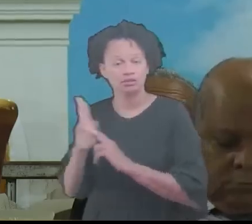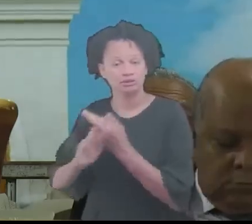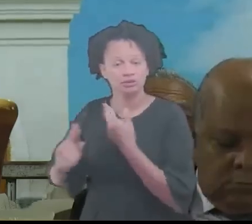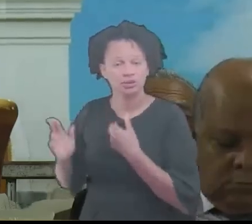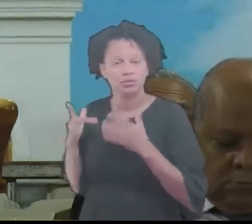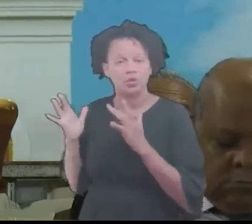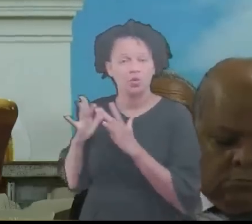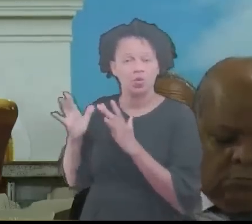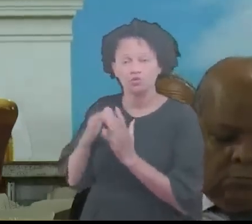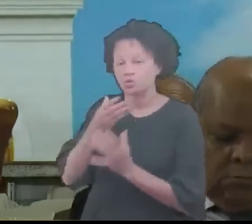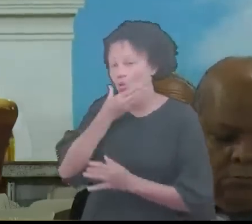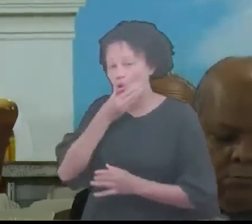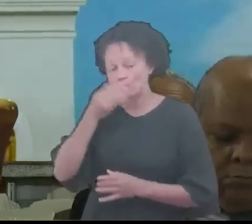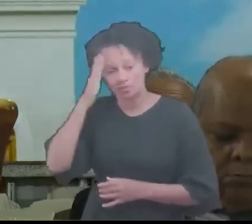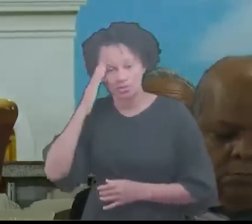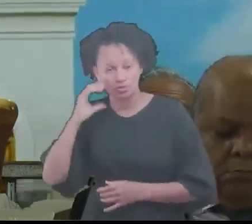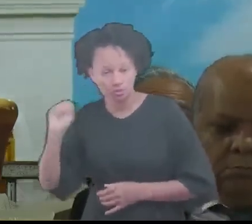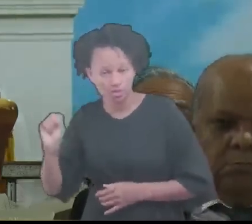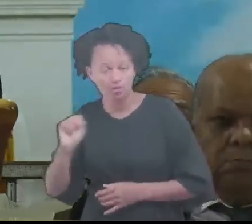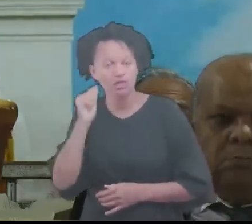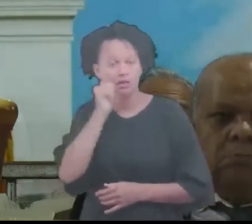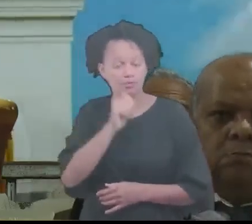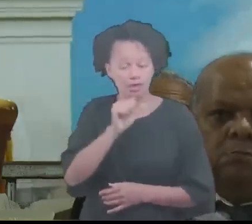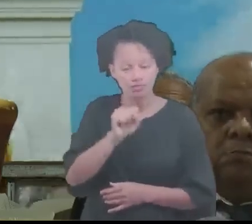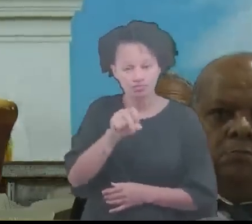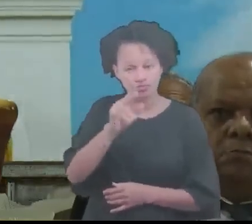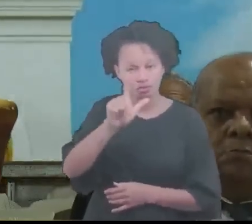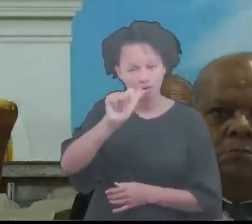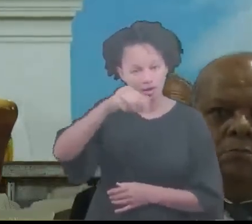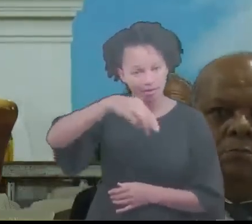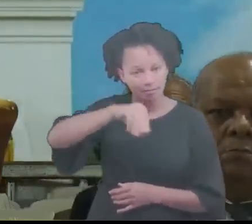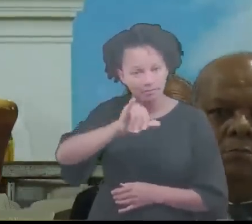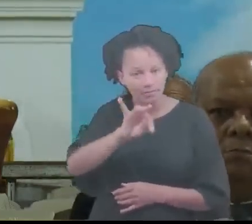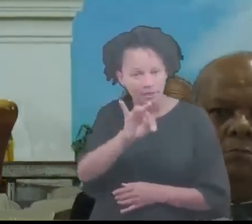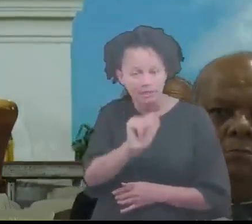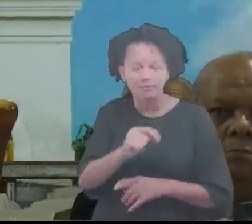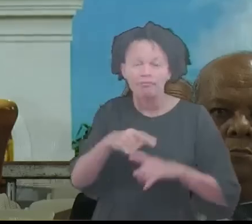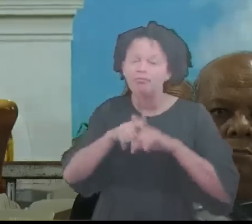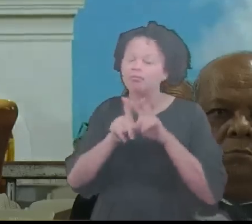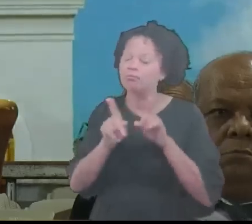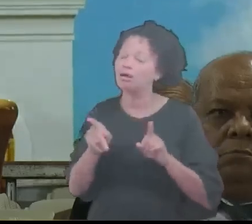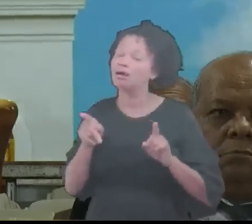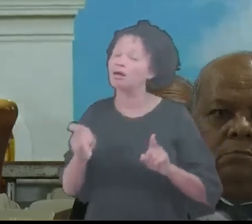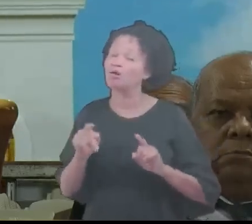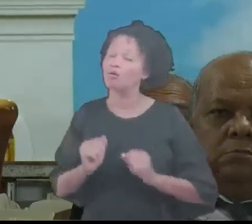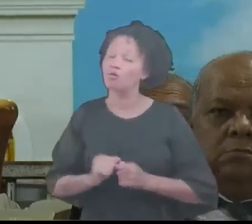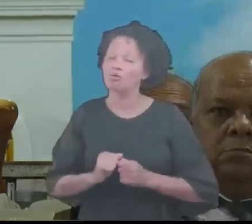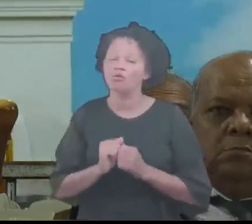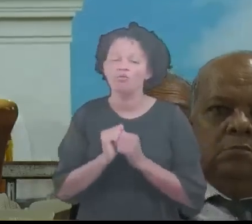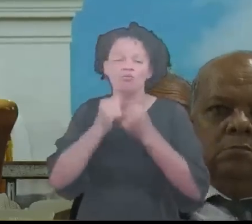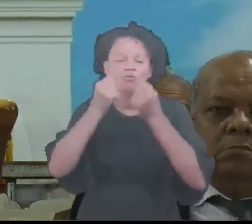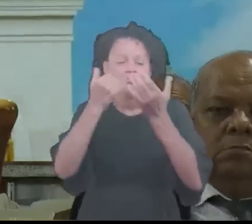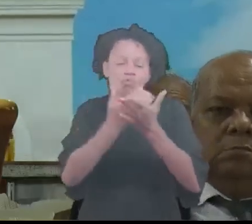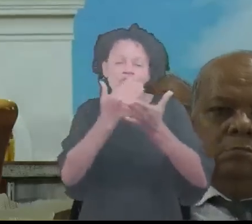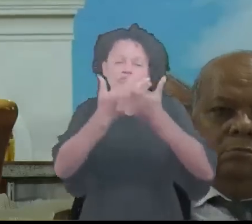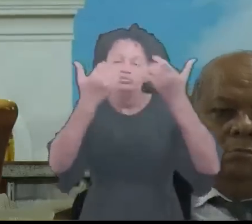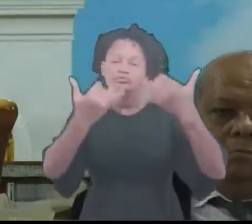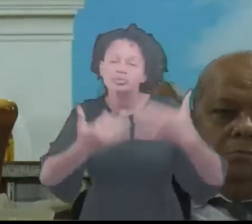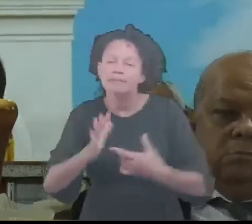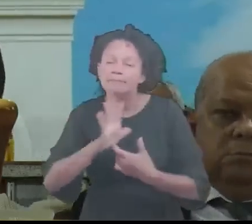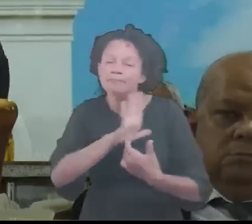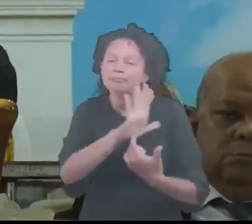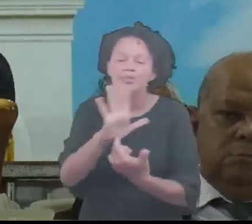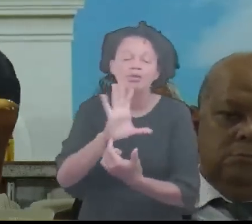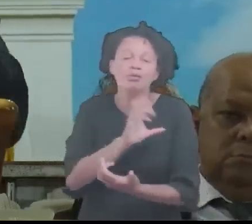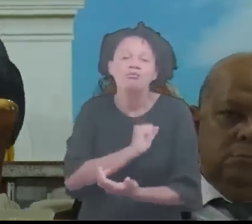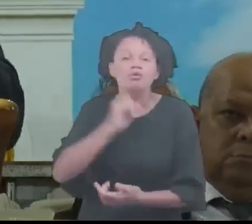Sunamita, mas é um livro que retrata o amor espiritual de Jesus e a igreja.